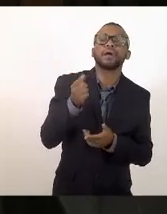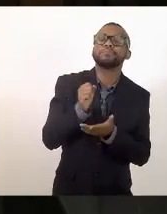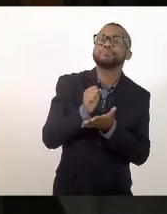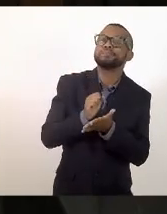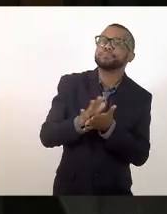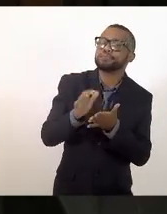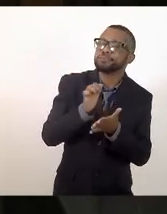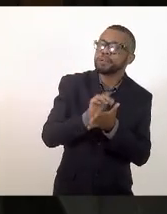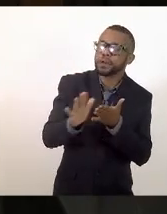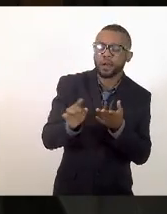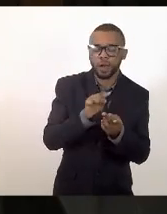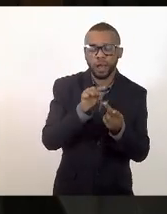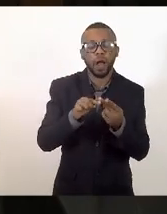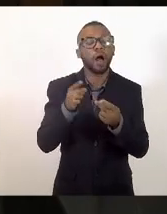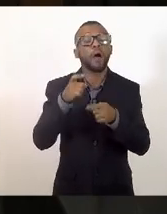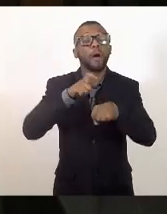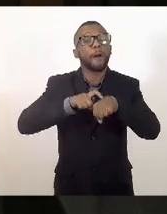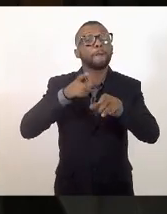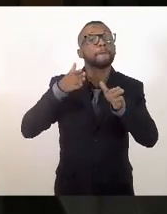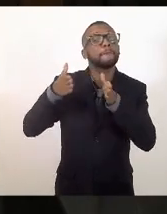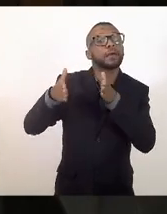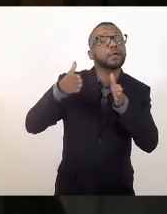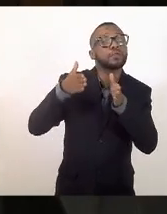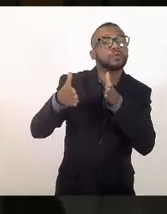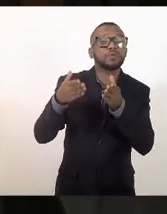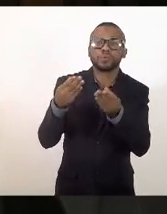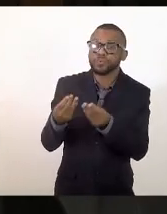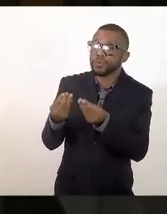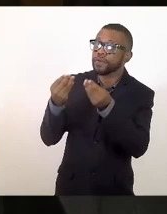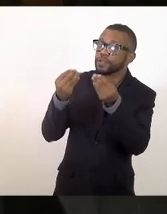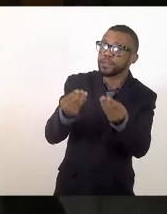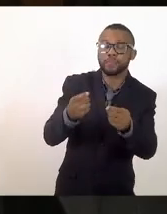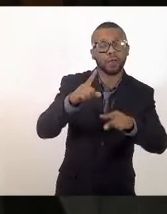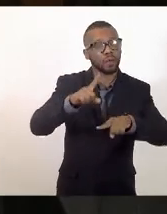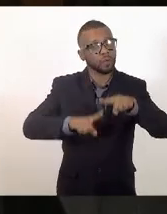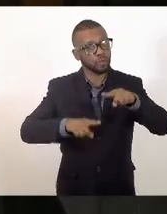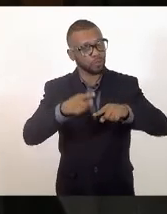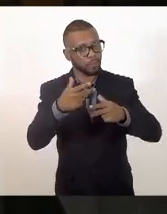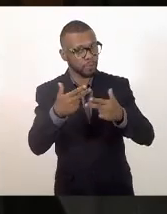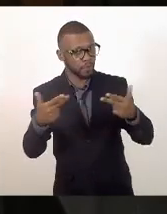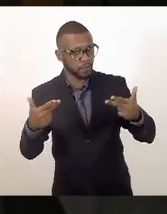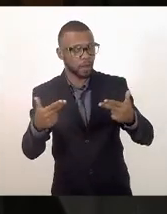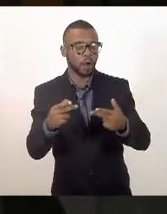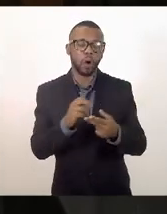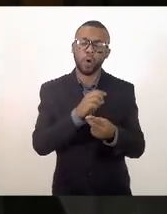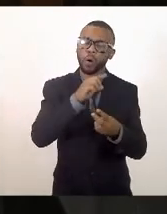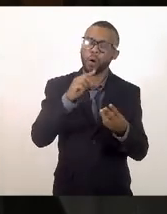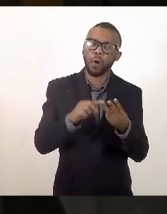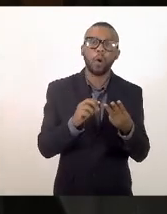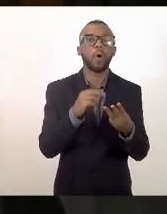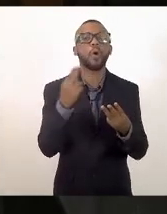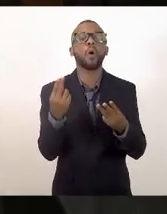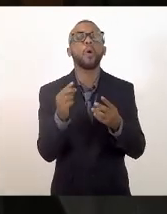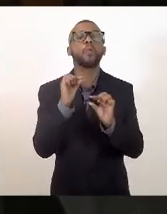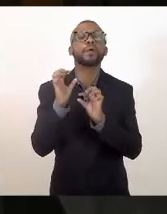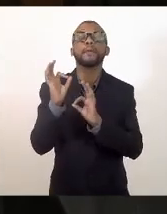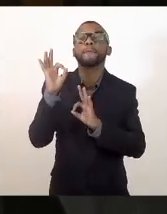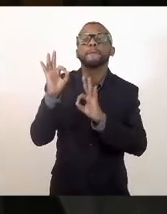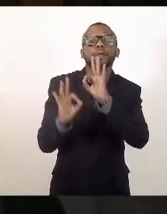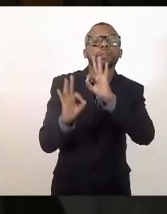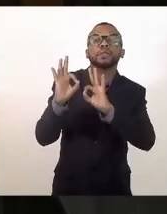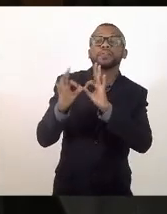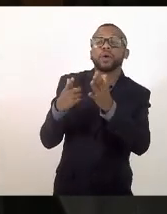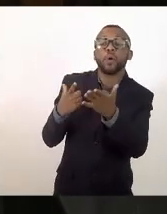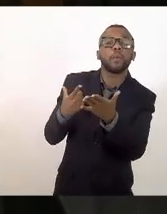o período de fornecimento desse material, ou mesmo o que planeja comprar, ou seja, o